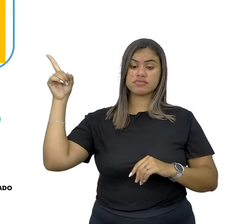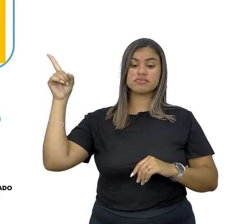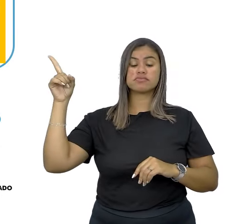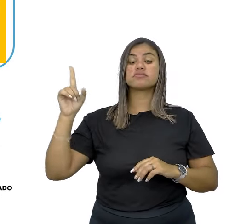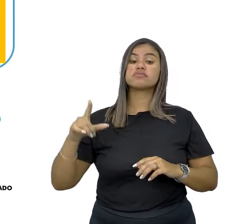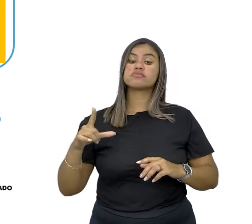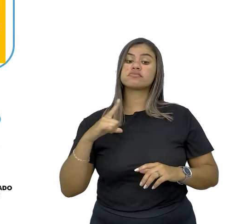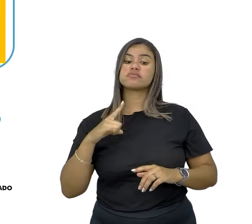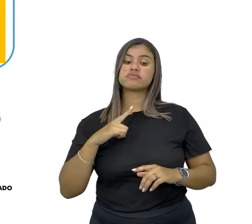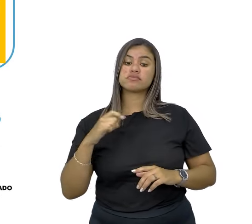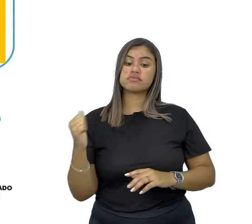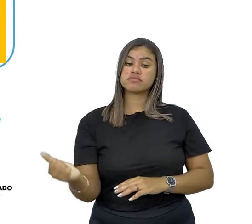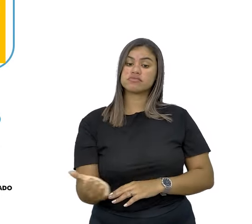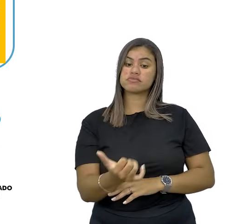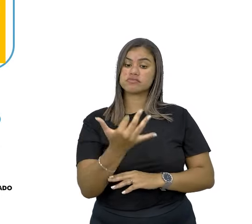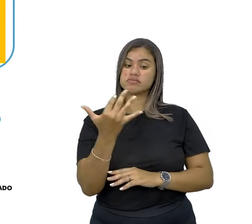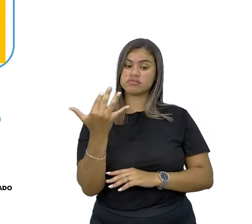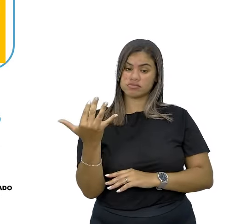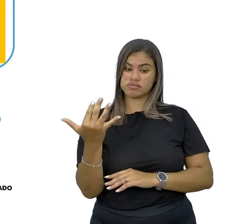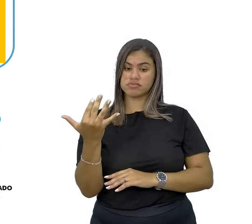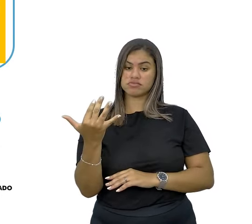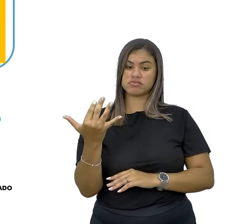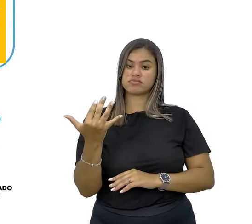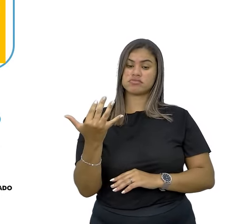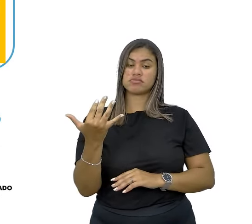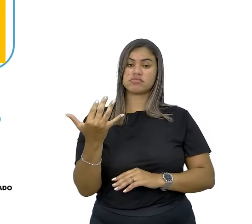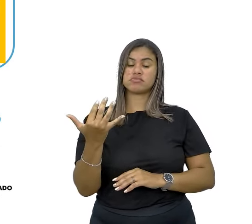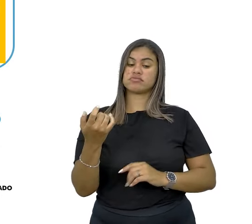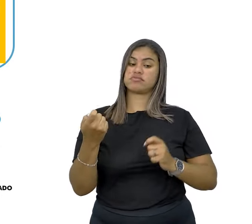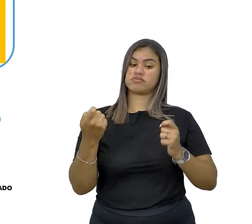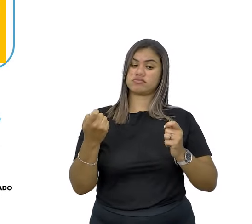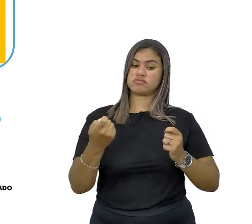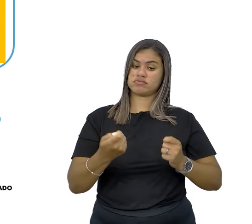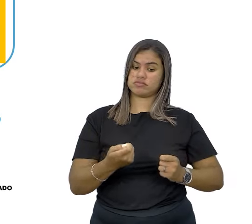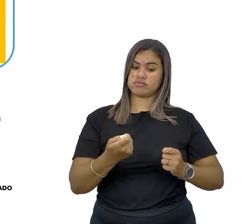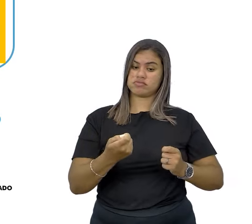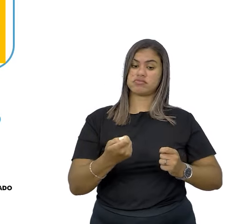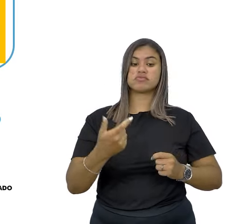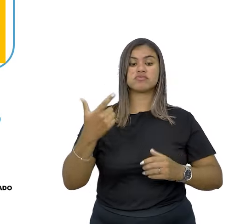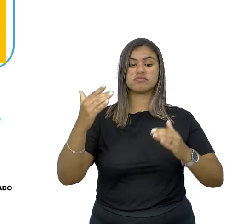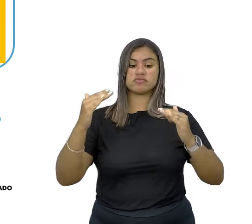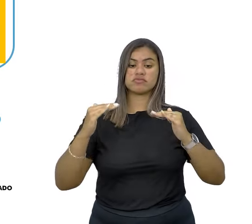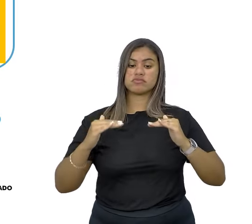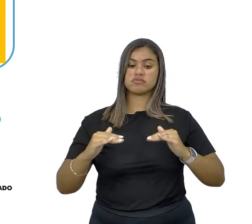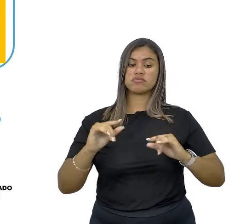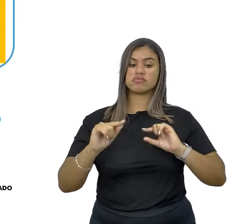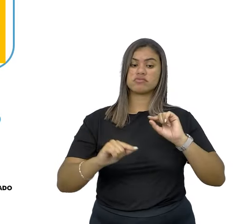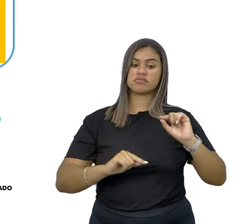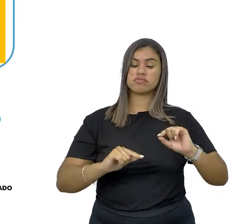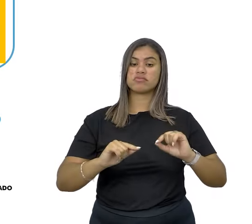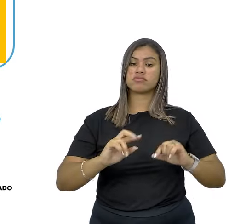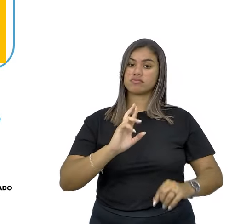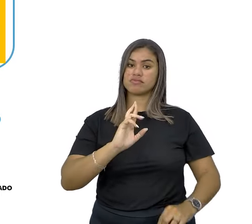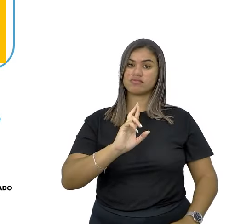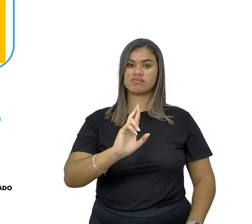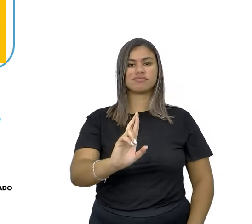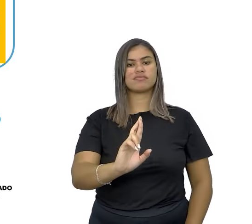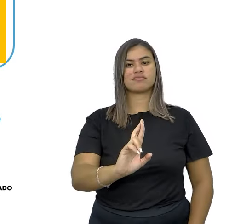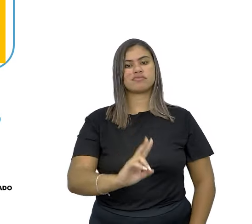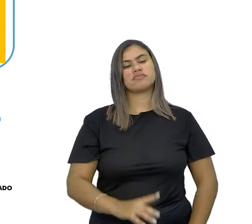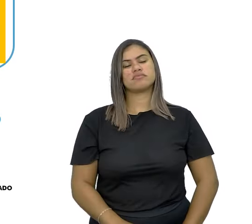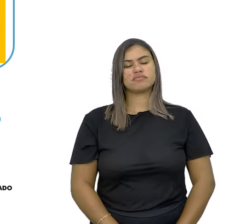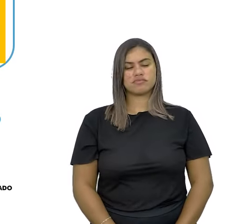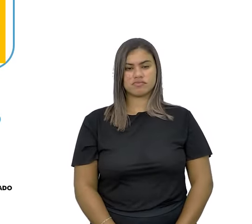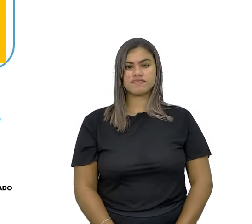o quantificar, estabelecer, e mais abaixo eu tenho o resolver. Olha